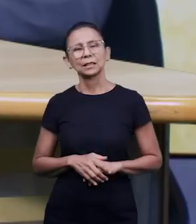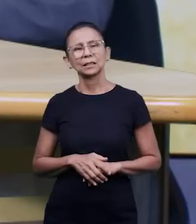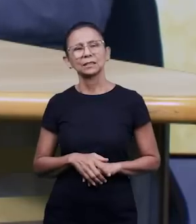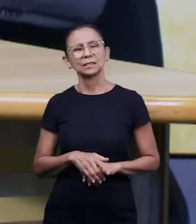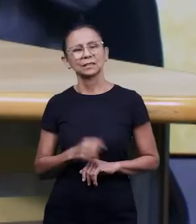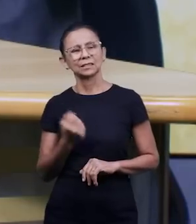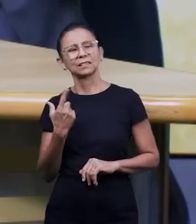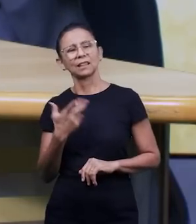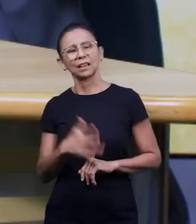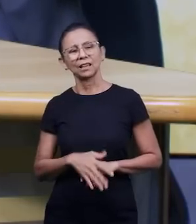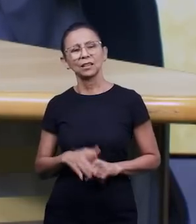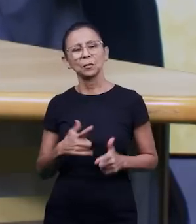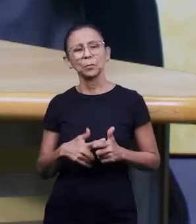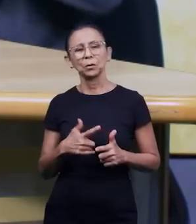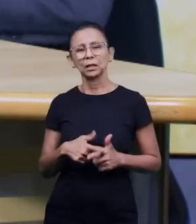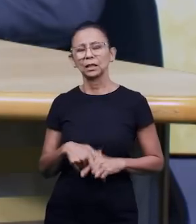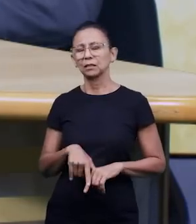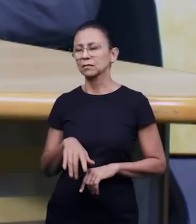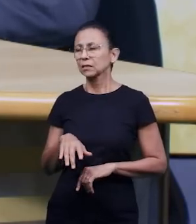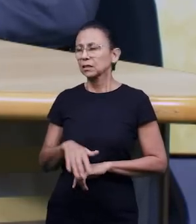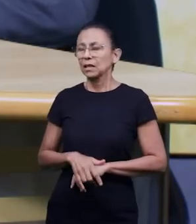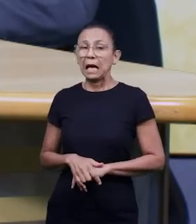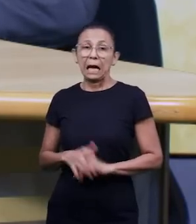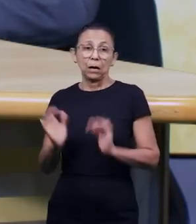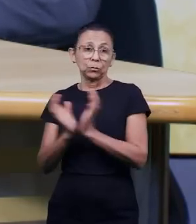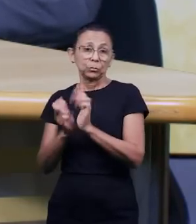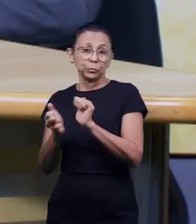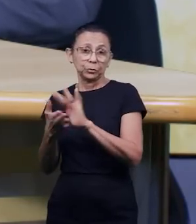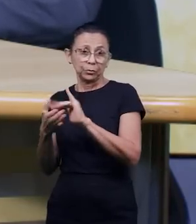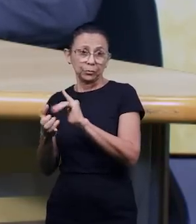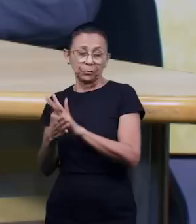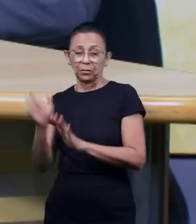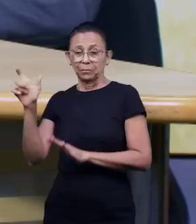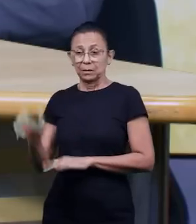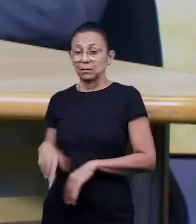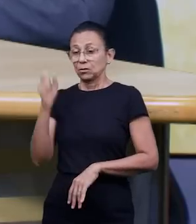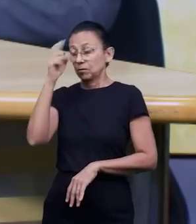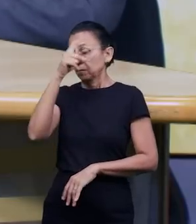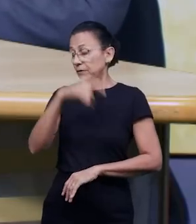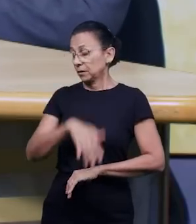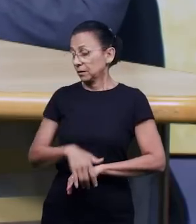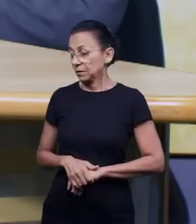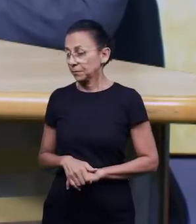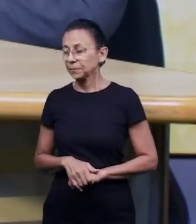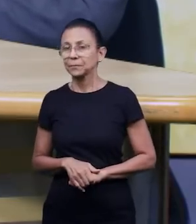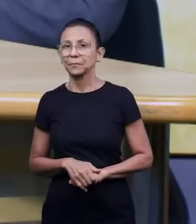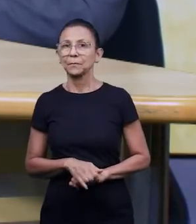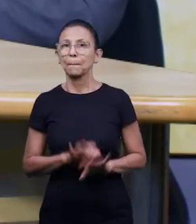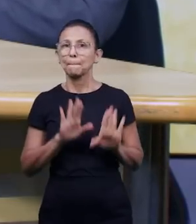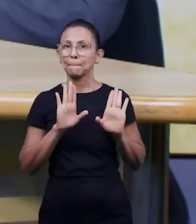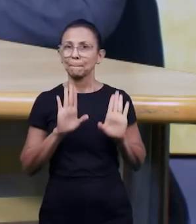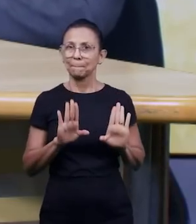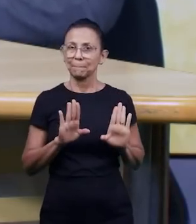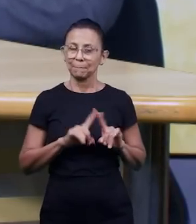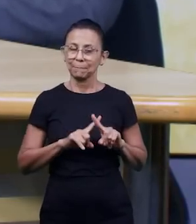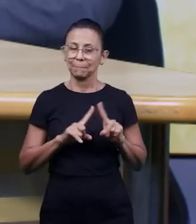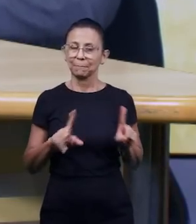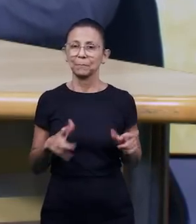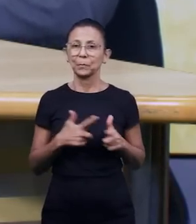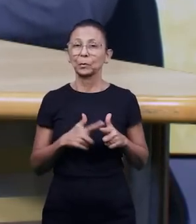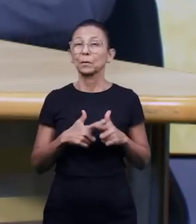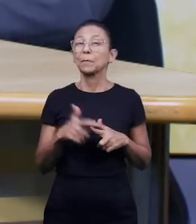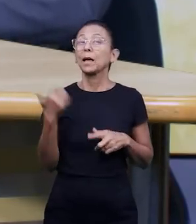Então ele procura julgar para a mulher. Por que você está assim? Não, é por causa do diácono. O diácono me trata mal, o diácono